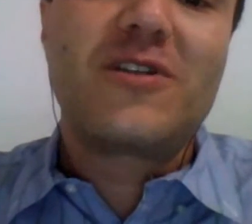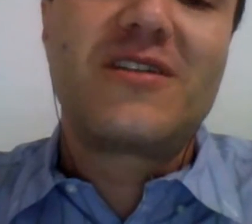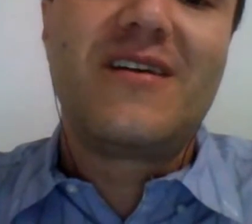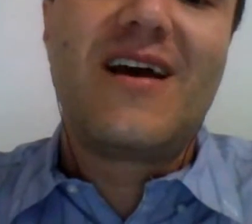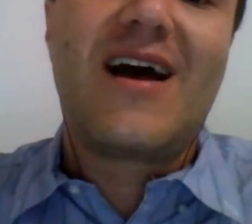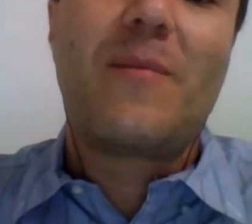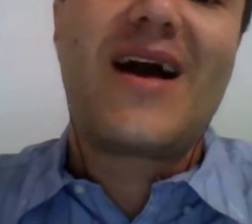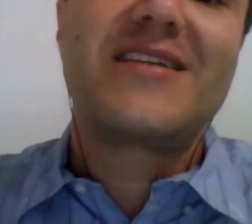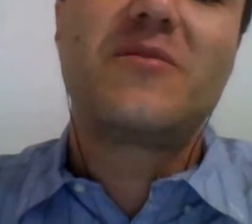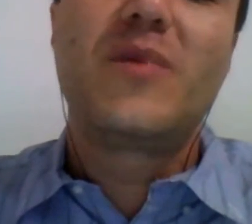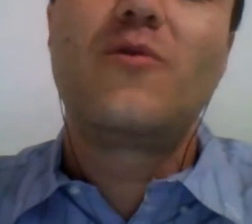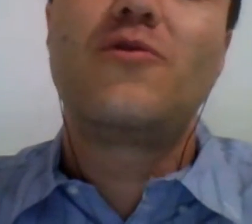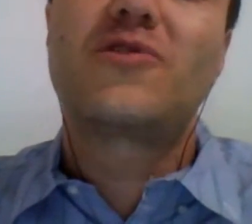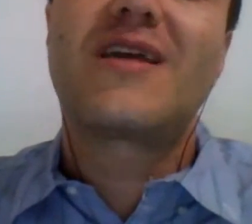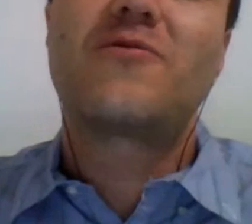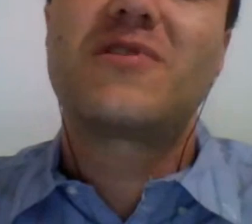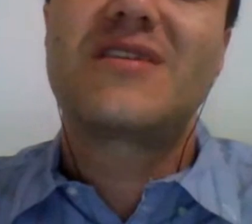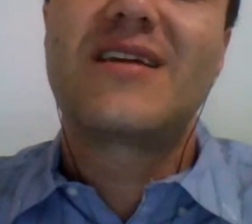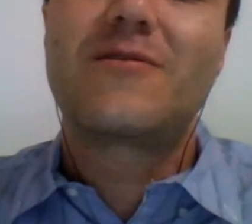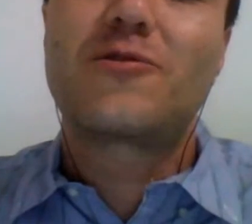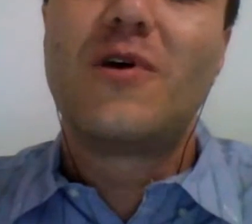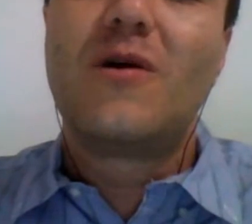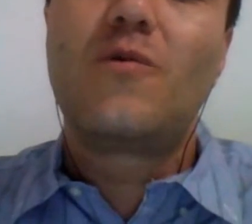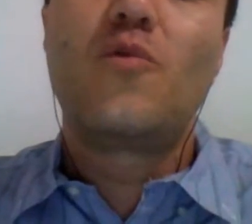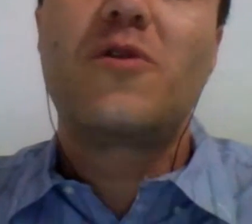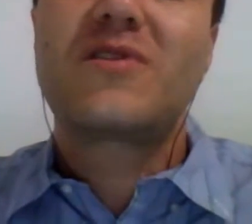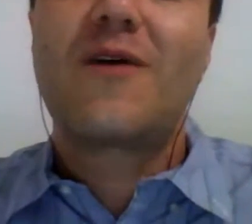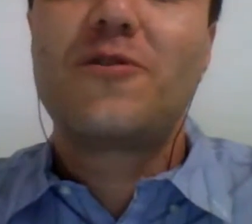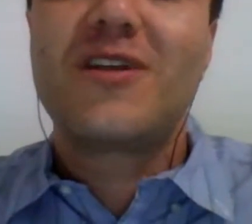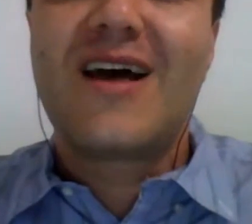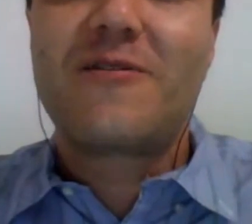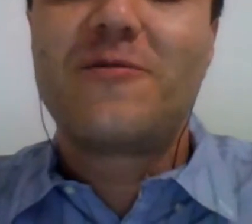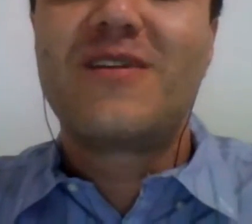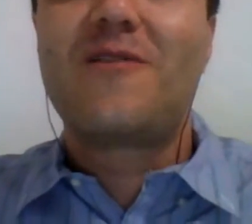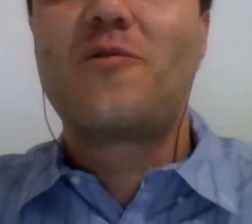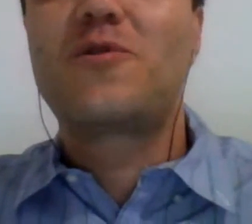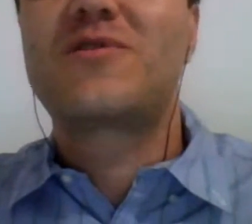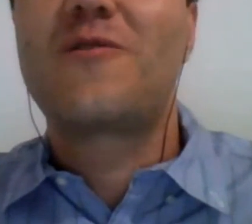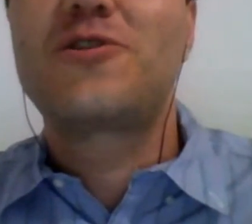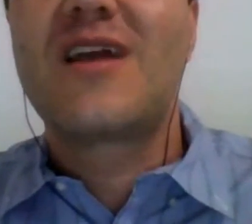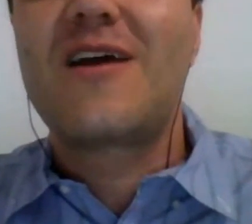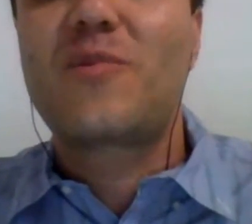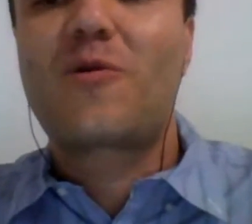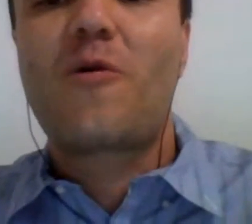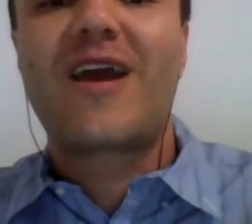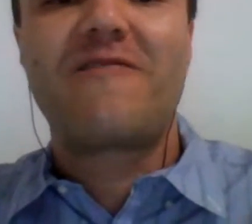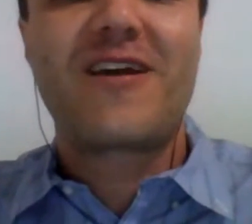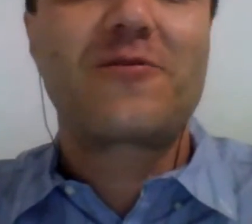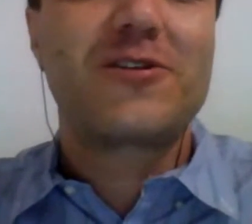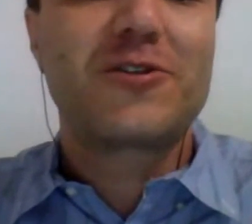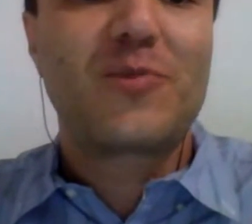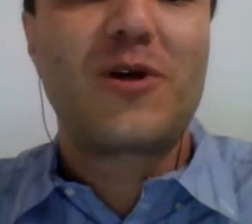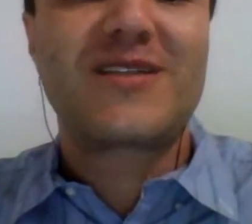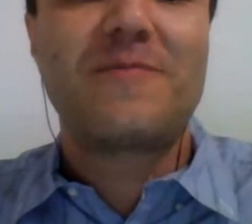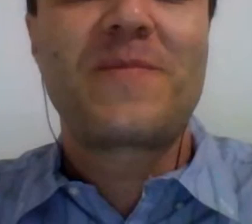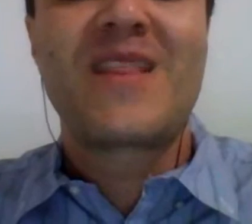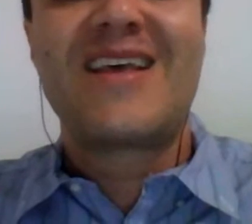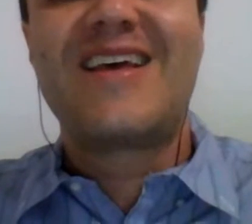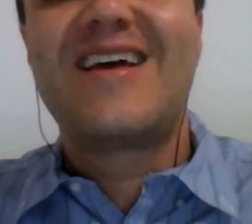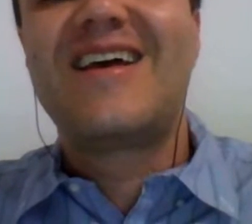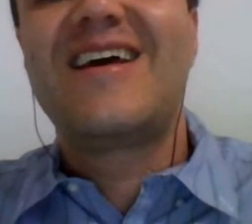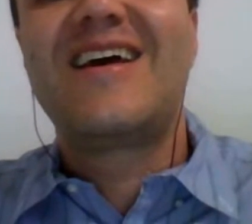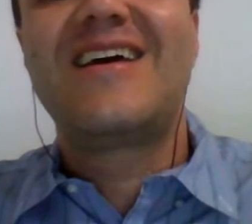chegando hoje a mais de 1.200 inscritos, um número extraordinário, né? Um número extraordinário para qualquer evento que a gente possa